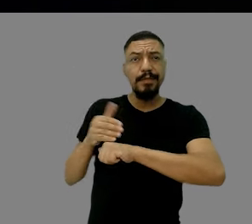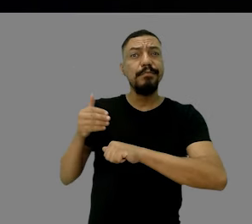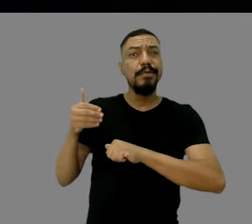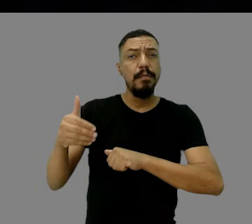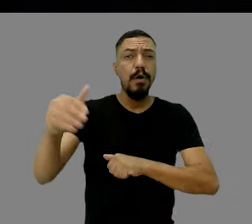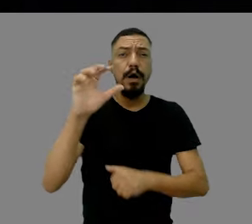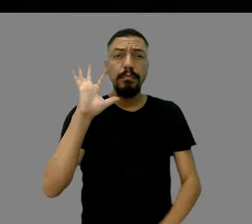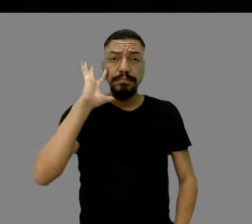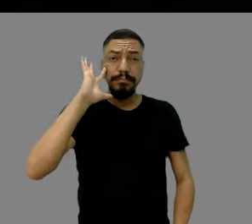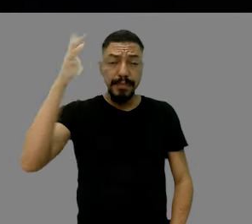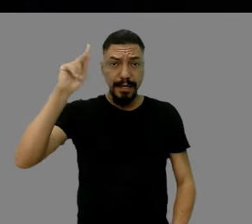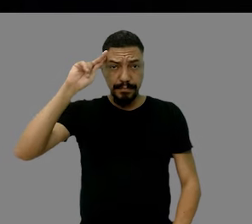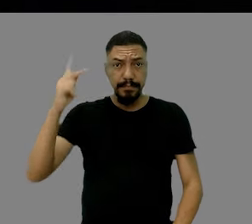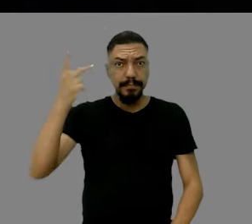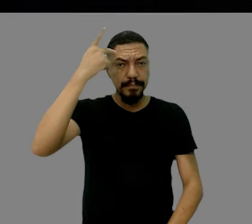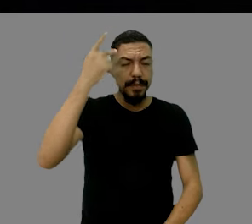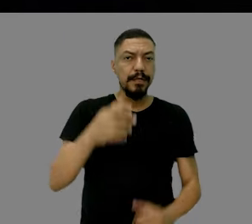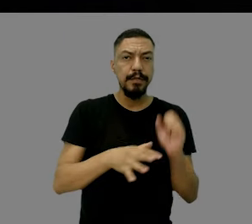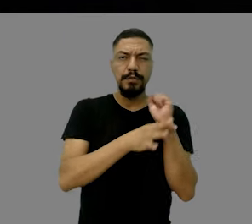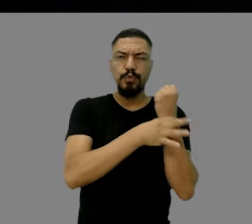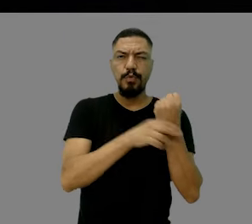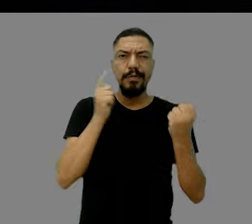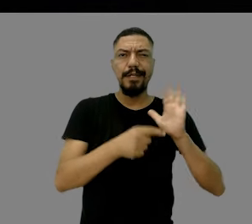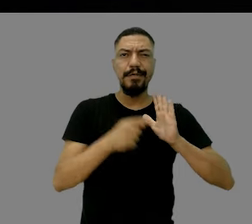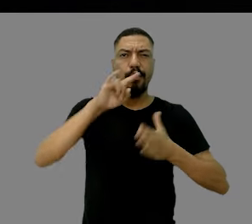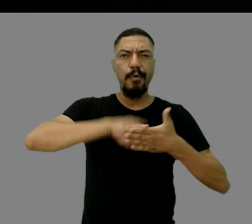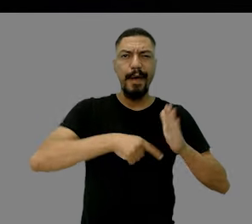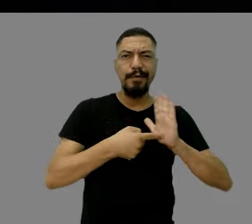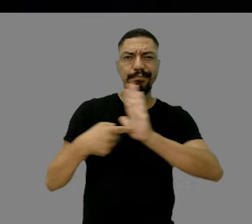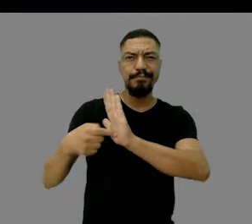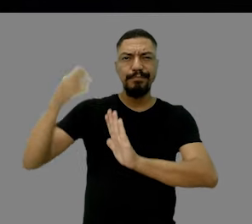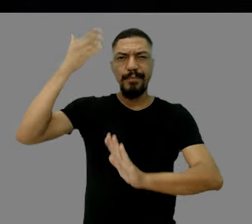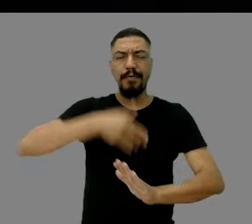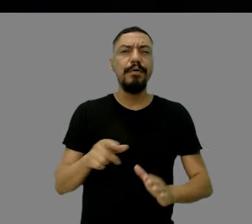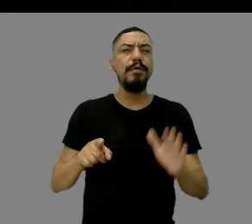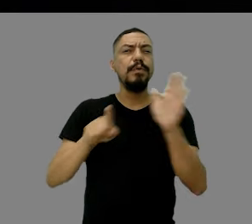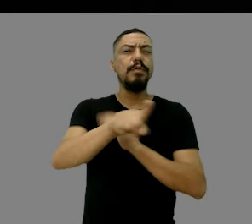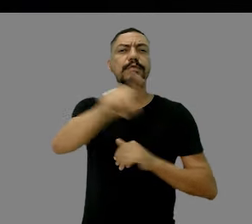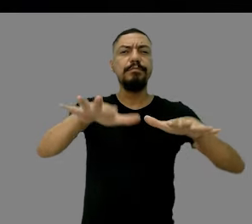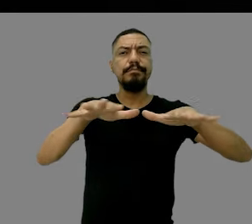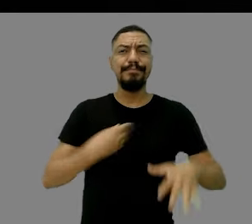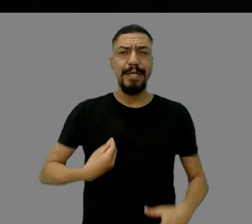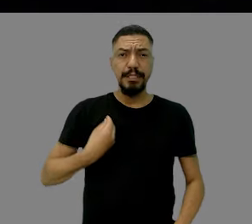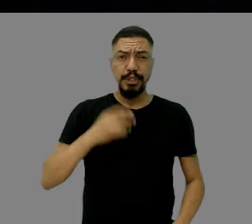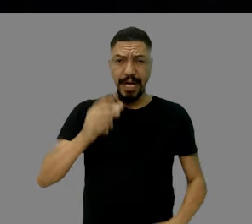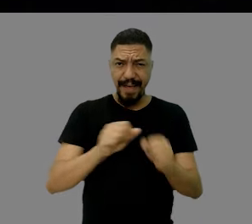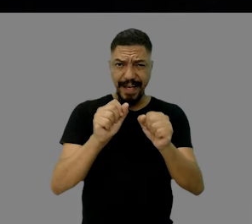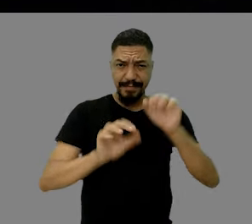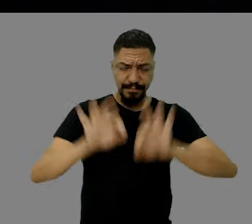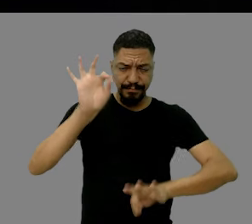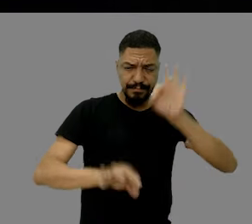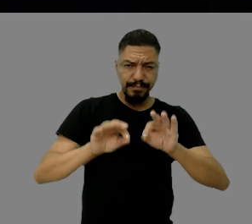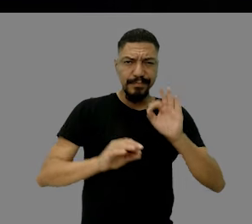para que depois também a gente esteja seguro. Para quem está aqui presente, só levanta a mão quem já fez prestação de contas